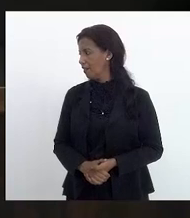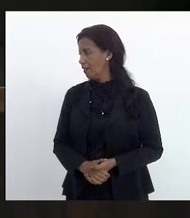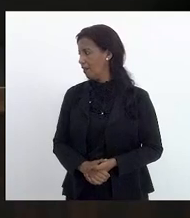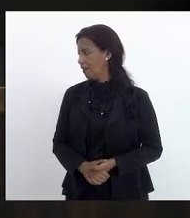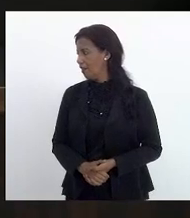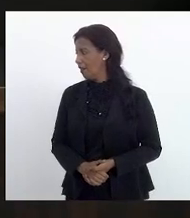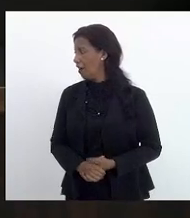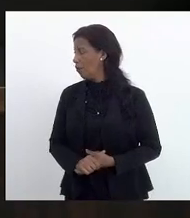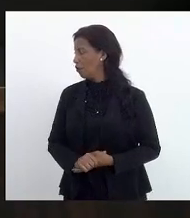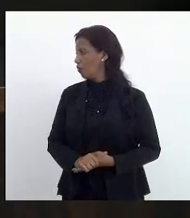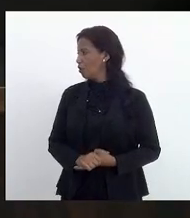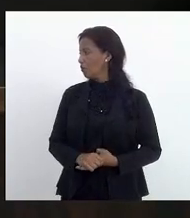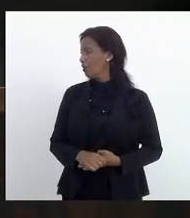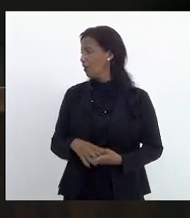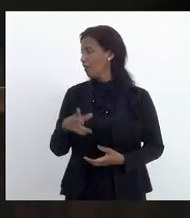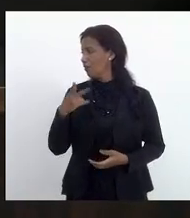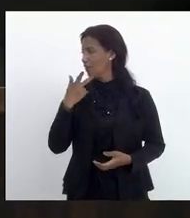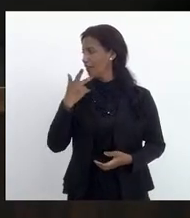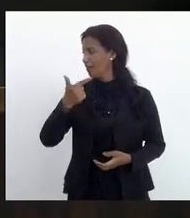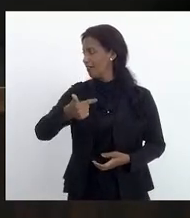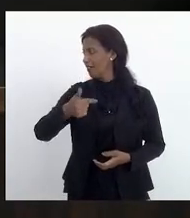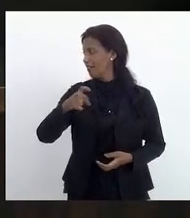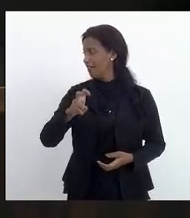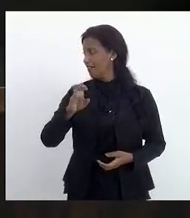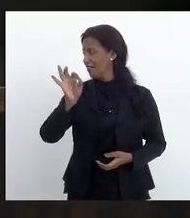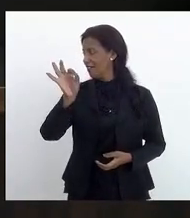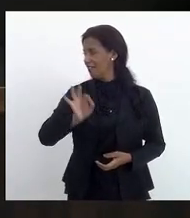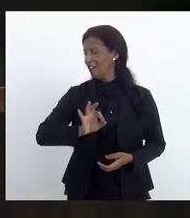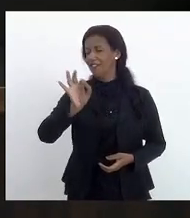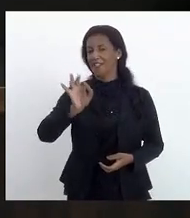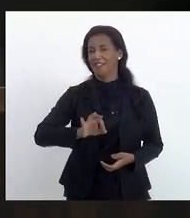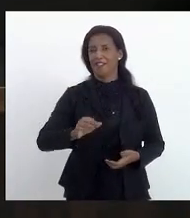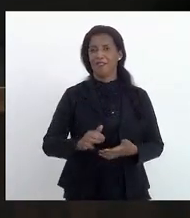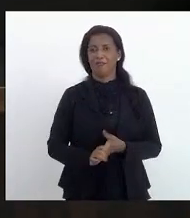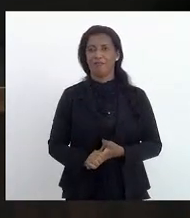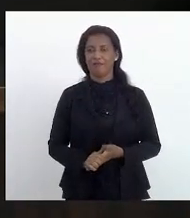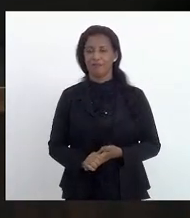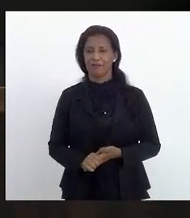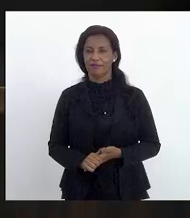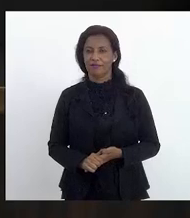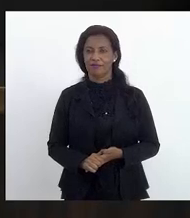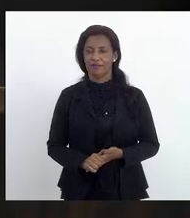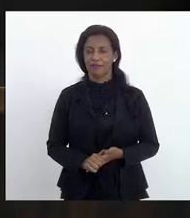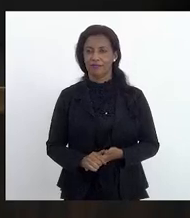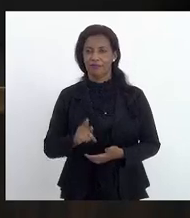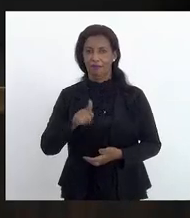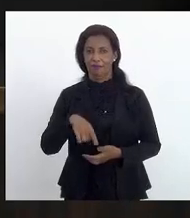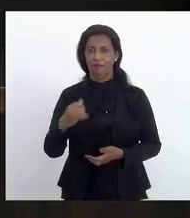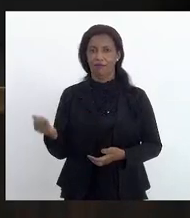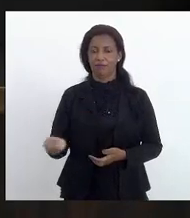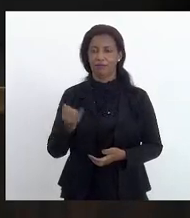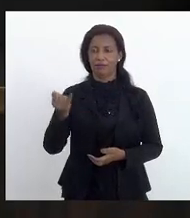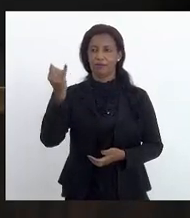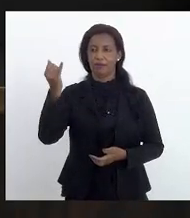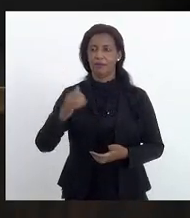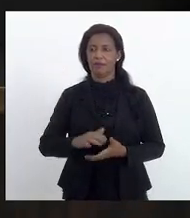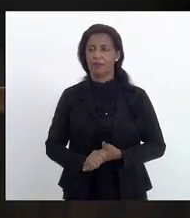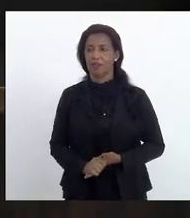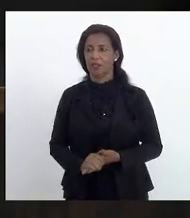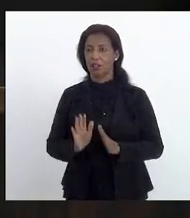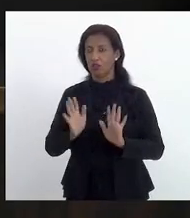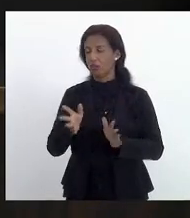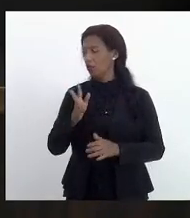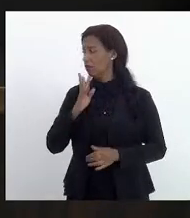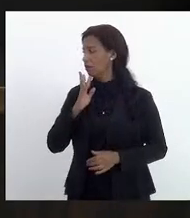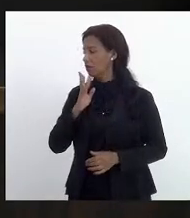dos outros dois 25%, ok? Para que essa coisa, que é muito importante? A gente já